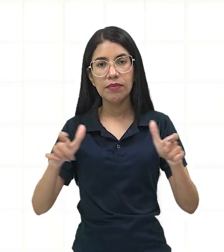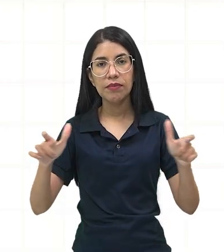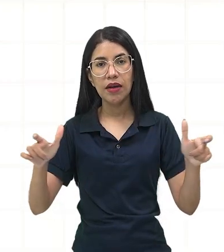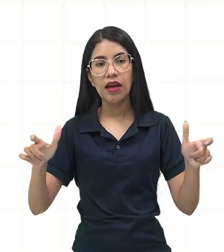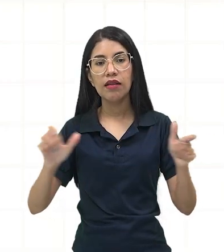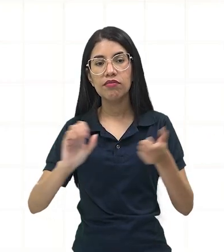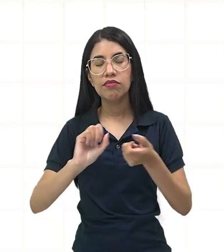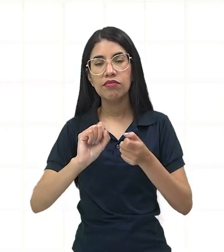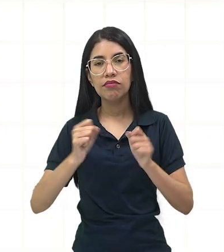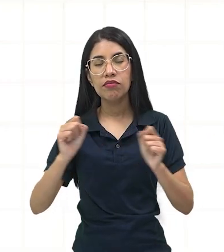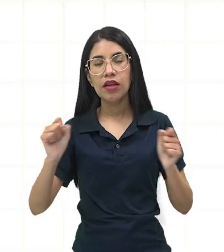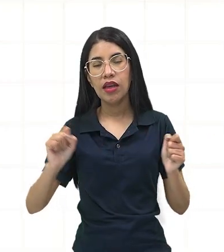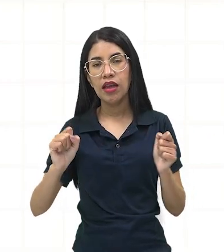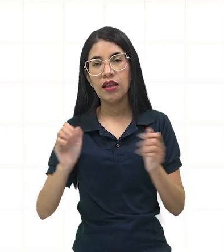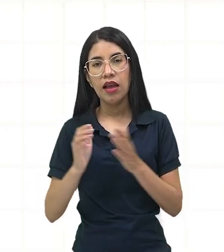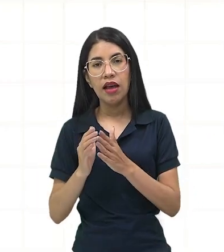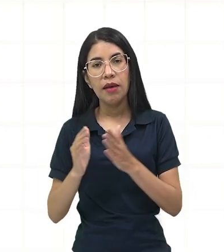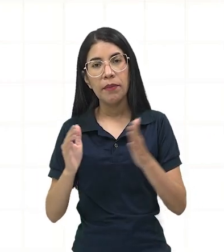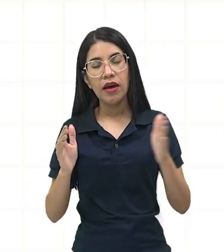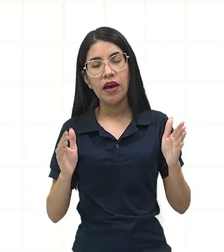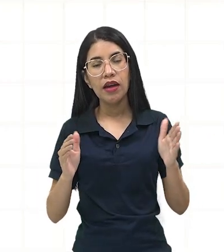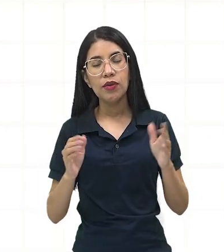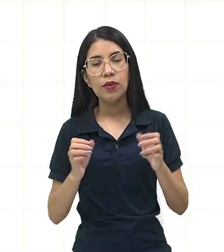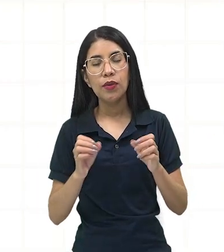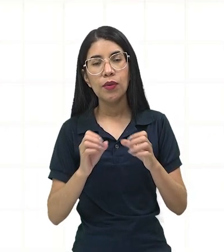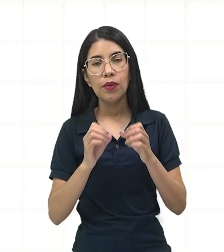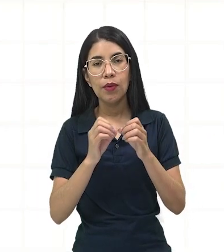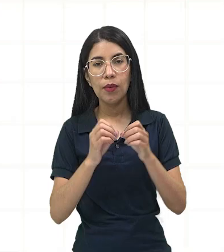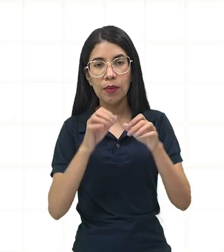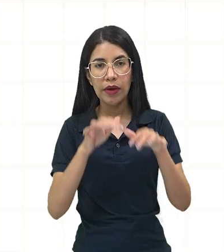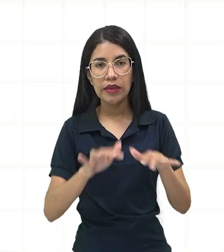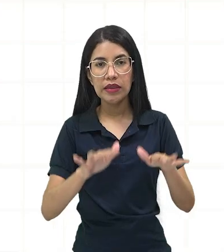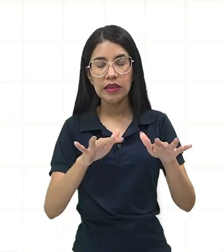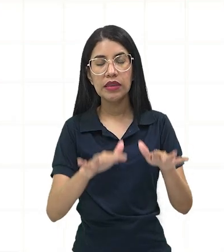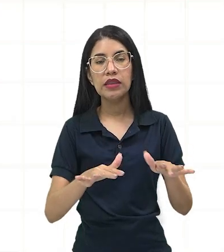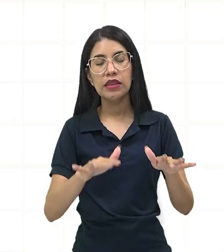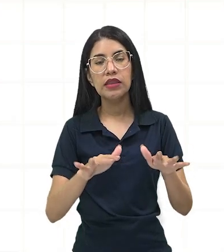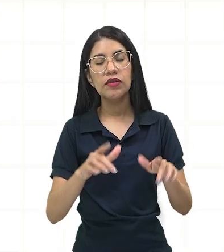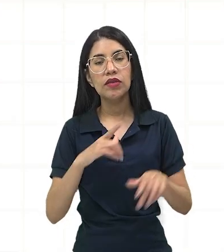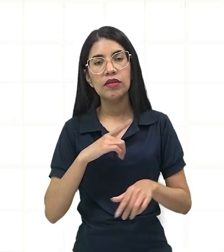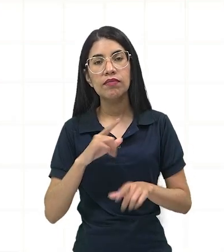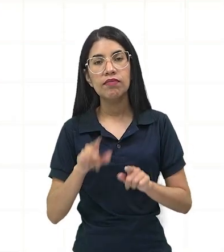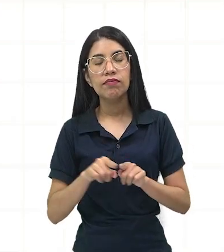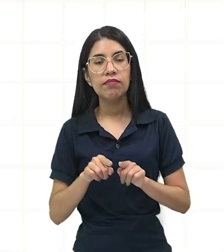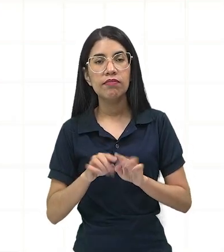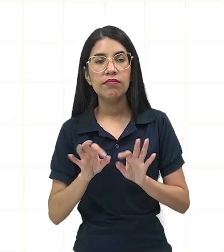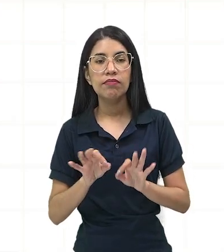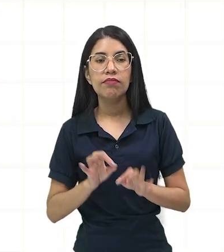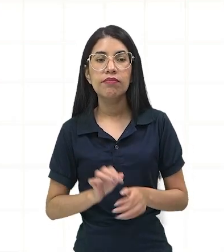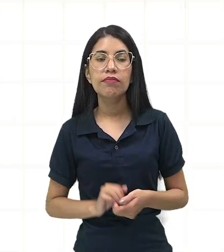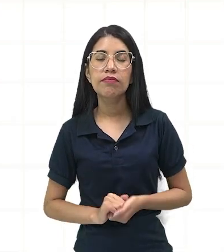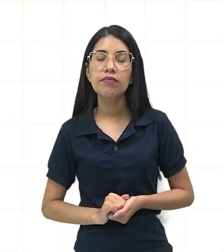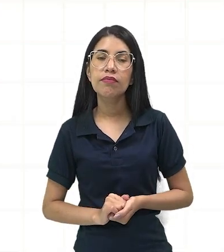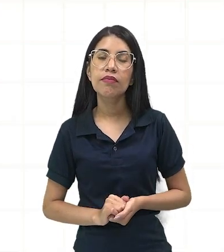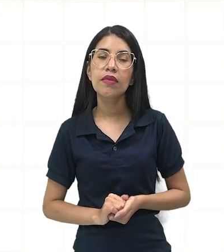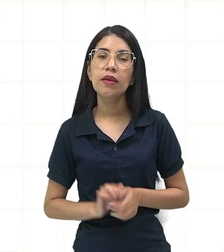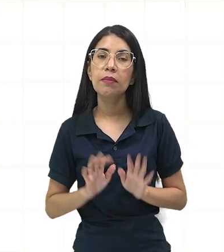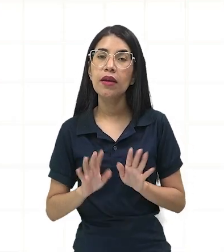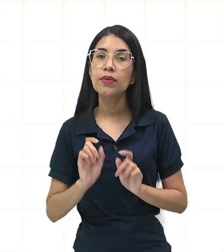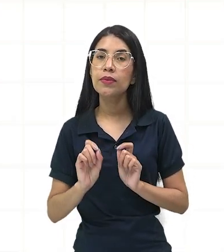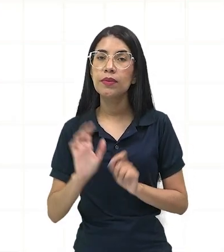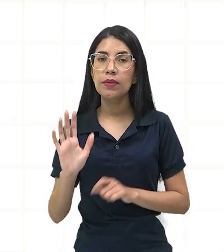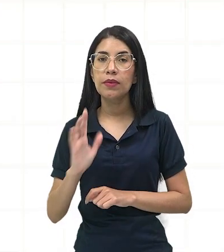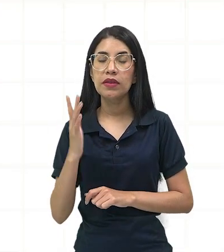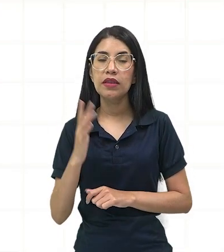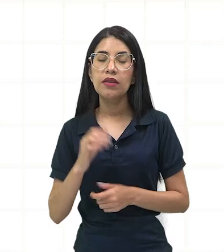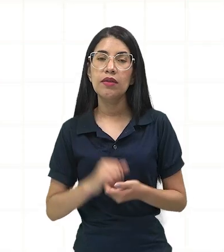ao Oceano Pacífico. Temos aqui o Oceano Atlântico e do lado de cá o Oceano Pacífico. O que acontece? Esse